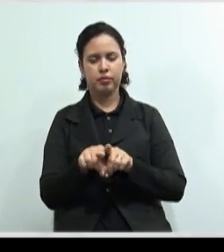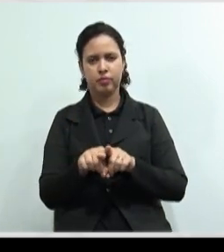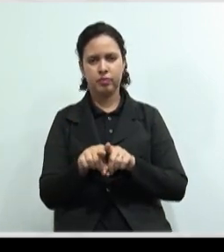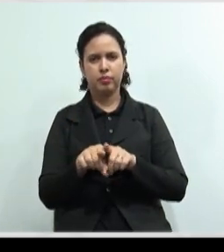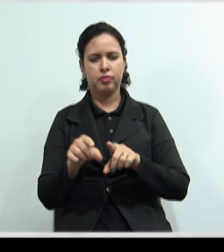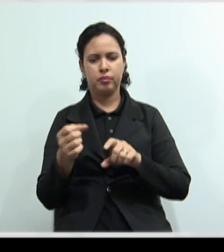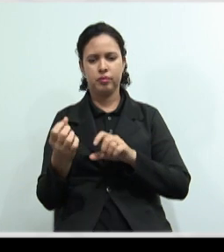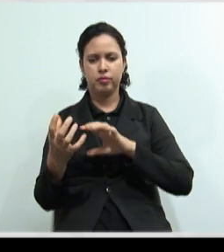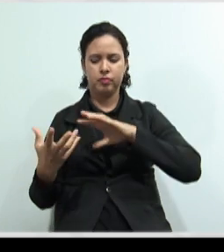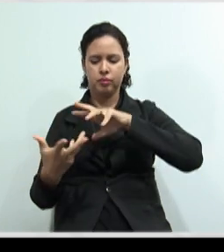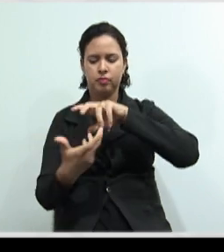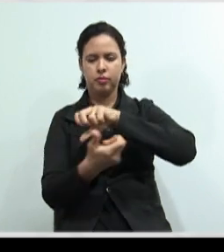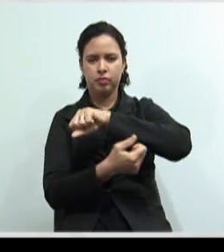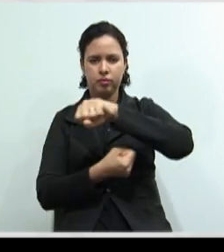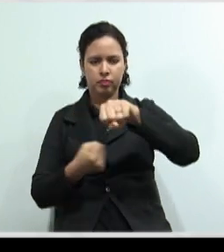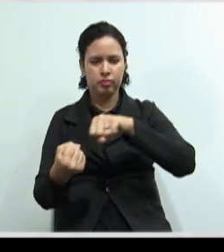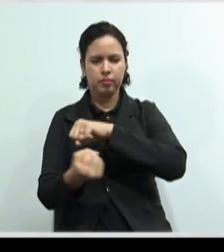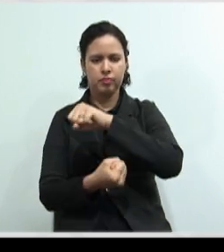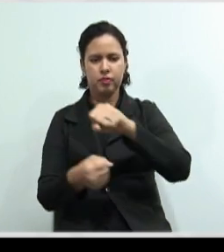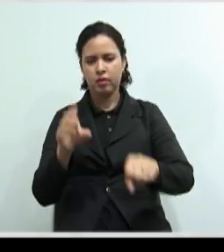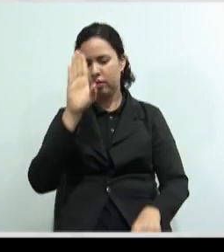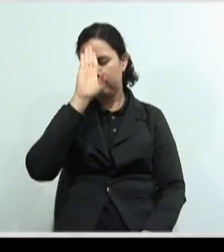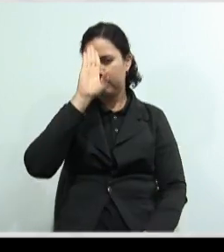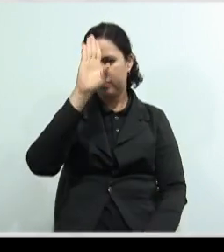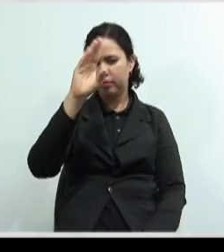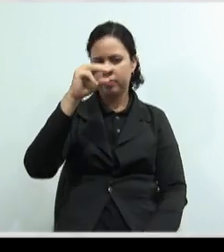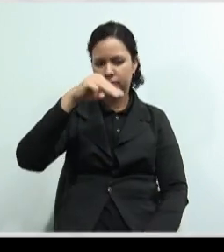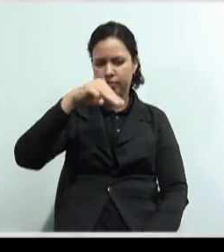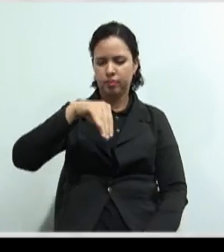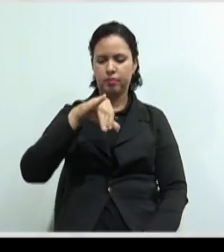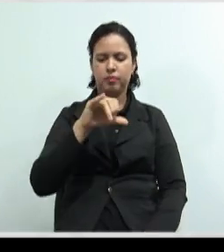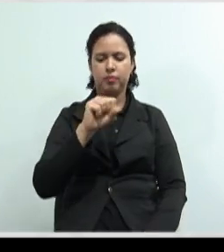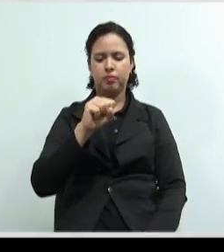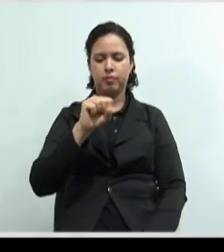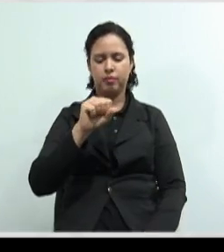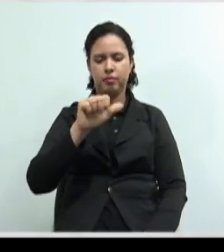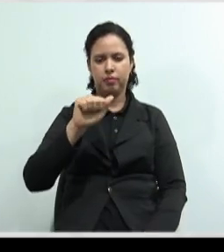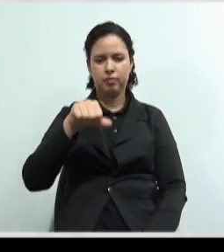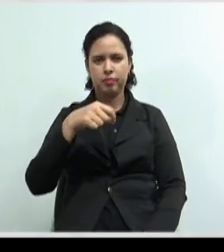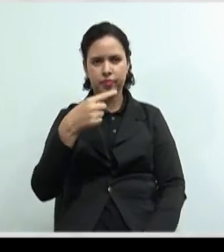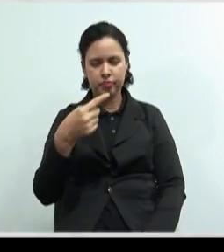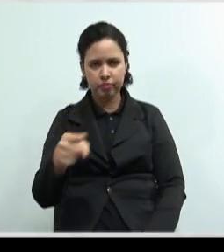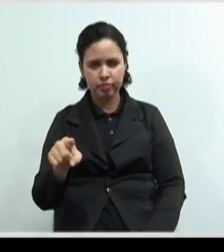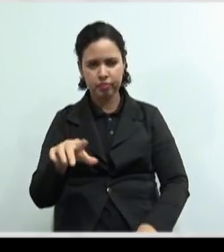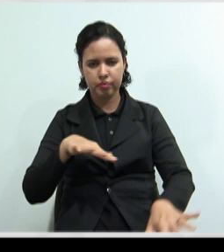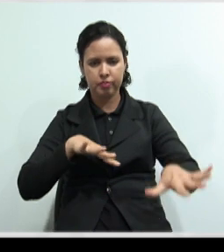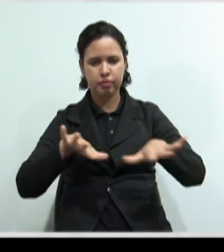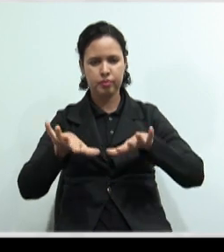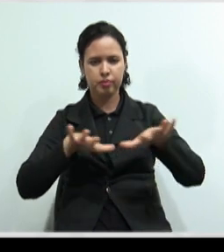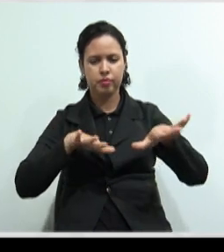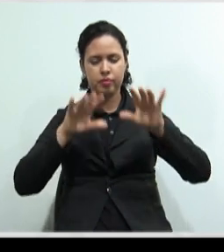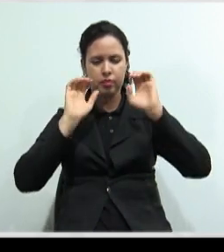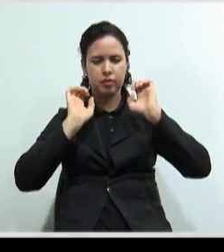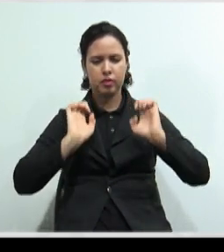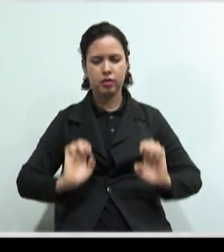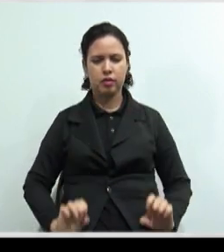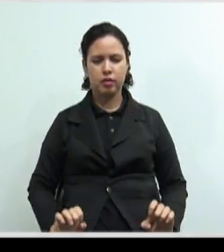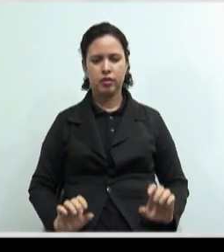sustentabilidade. A principal missão desse movimento ético que une comércio